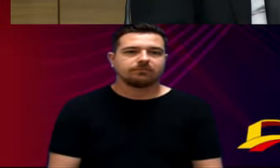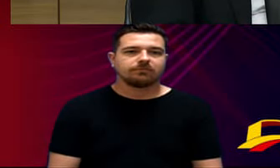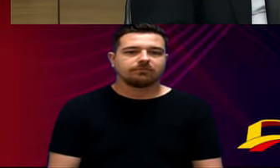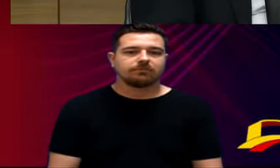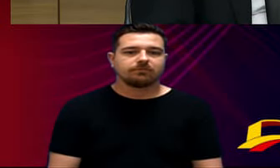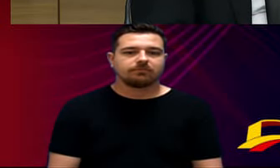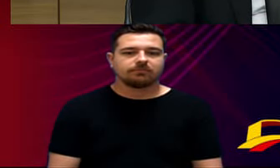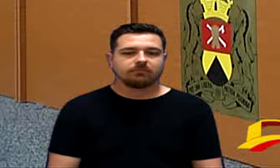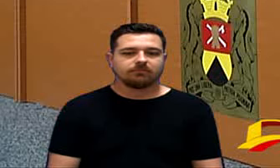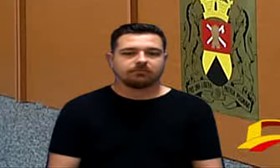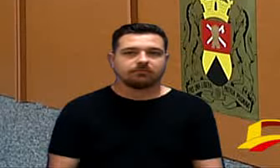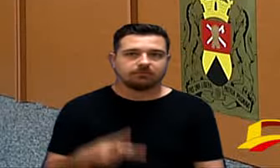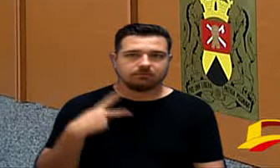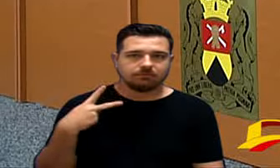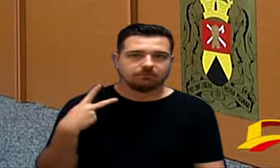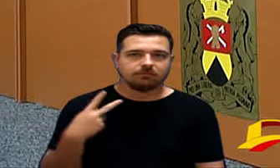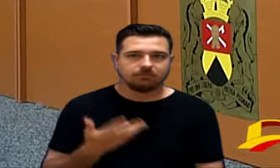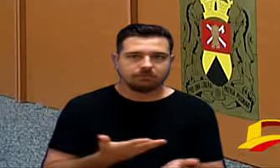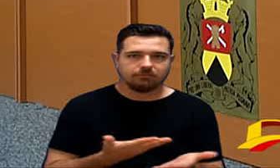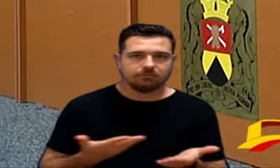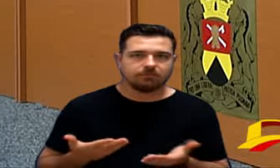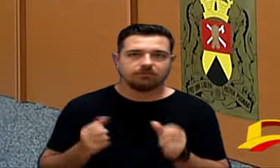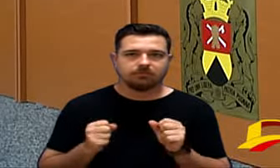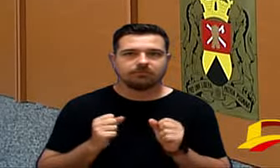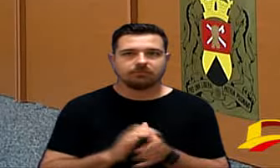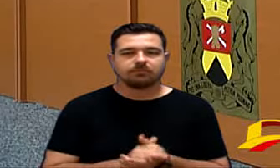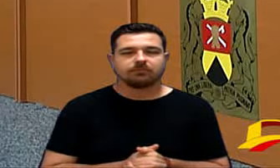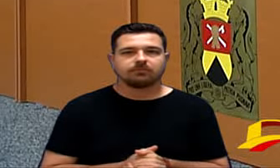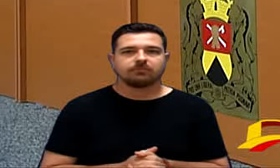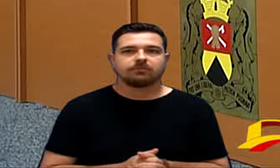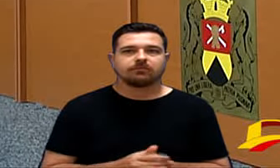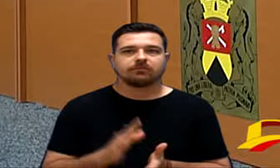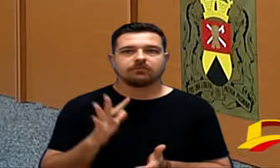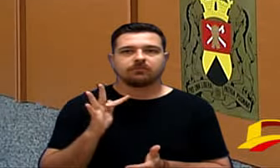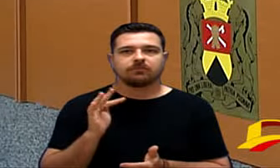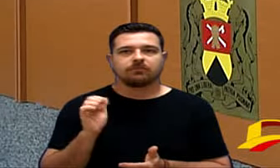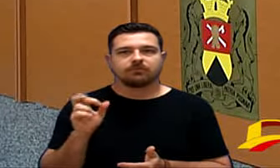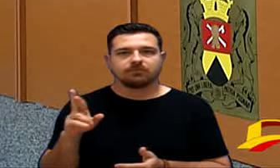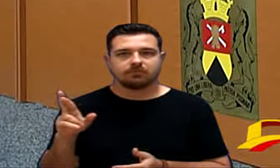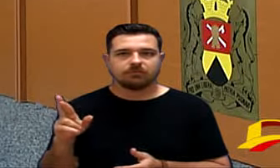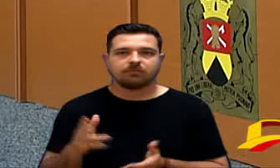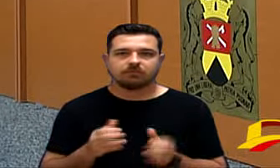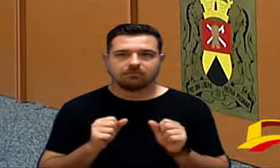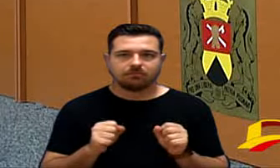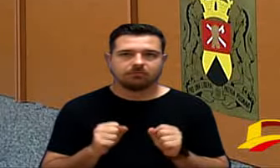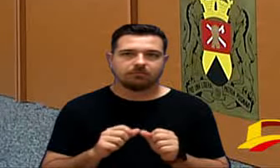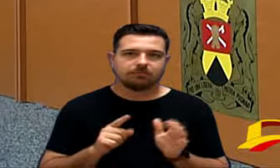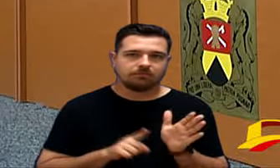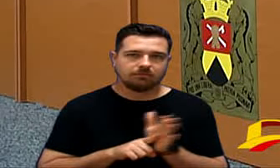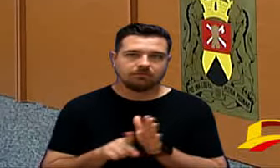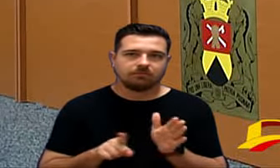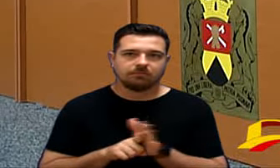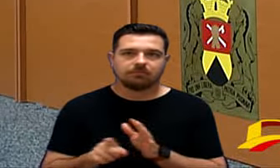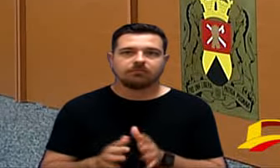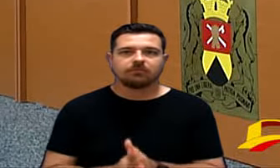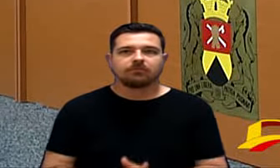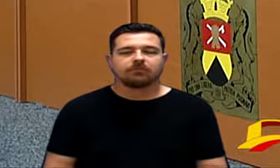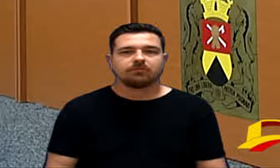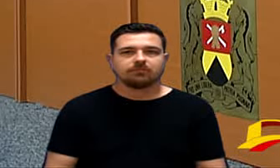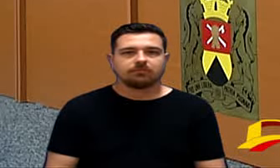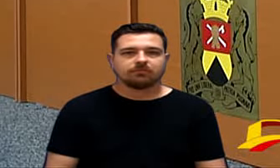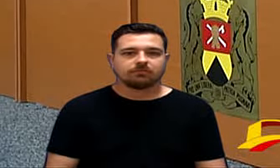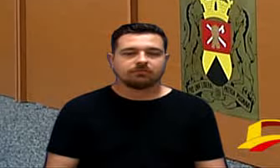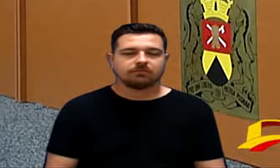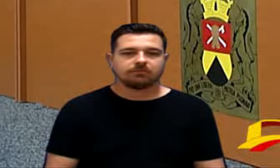pode deixar a vereadora tá satisfeita secretário a última pergunta da Fernanda e daí libera o secretário para almoço e para voltar às 14